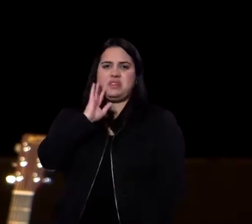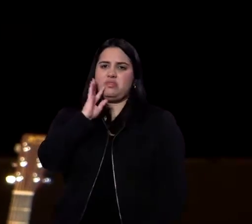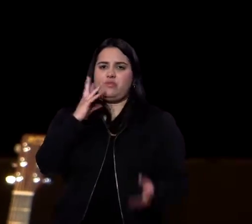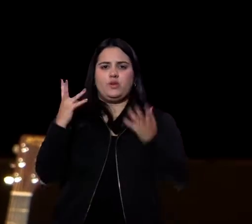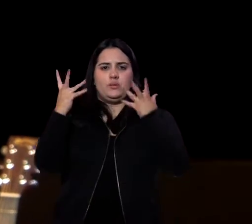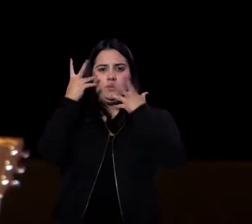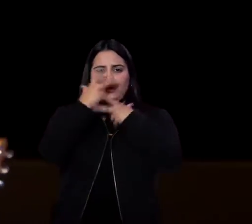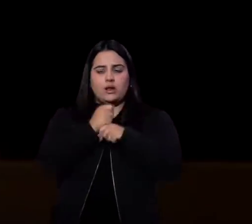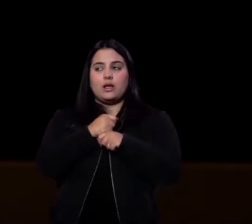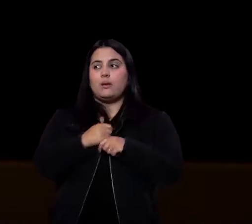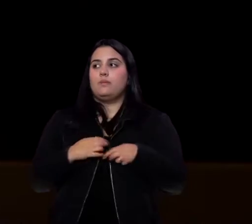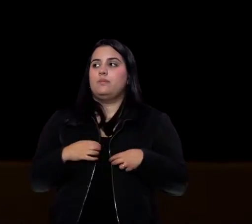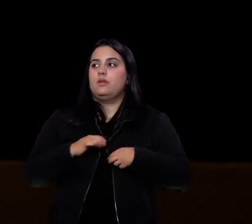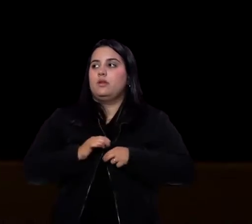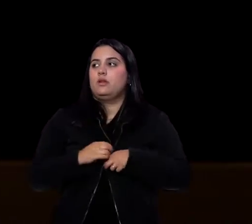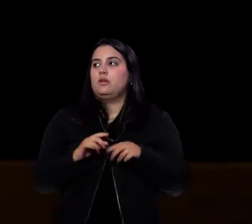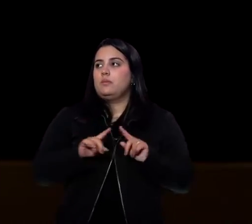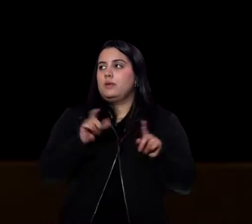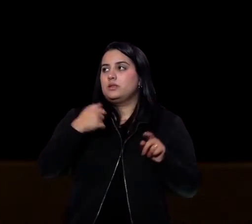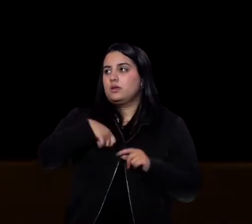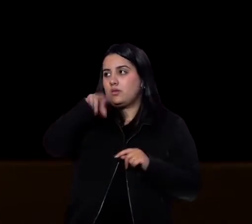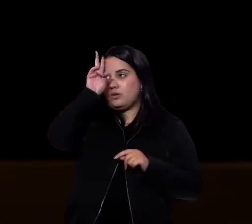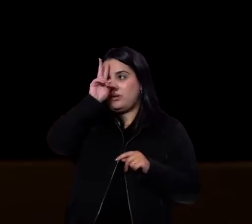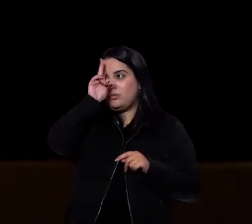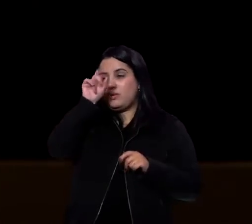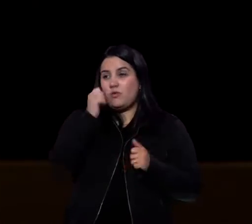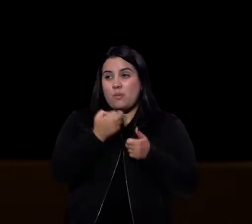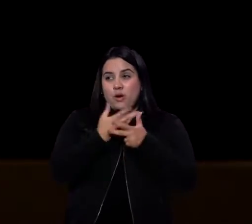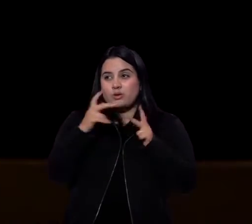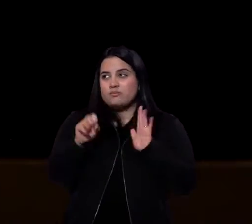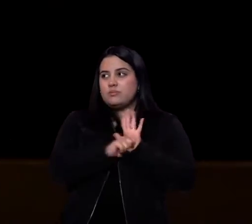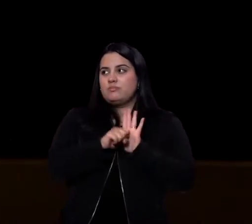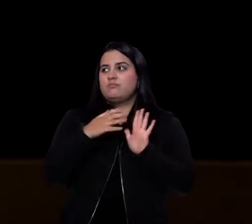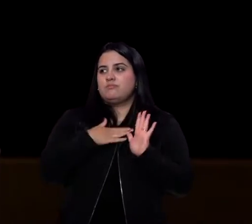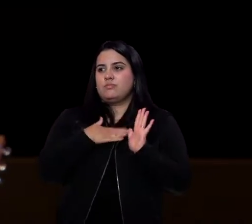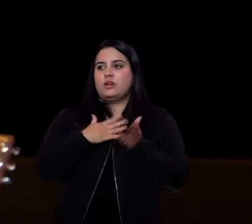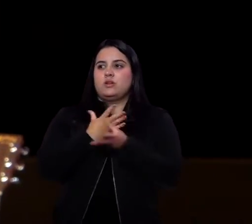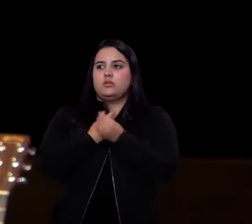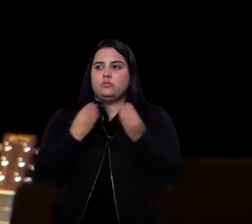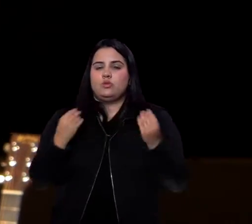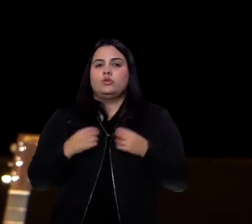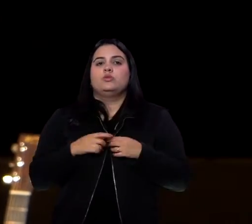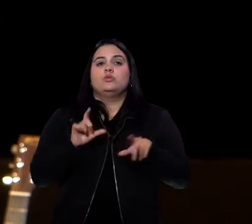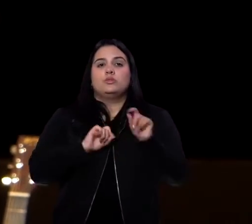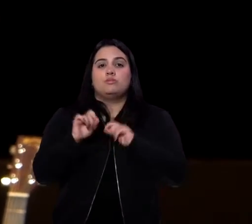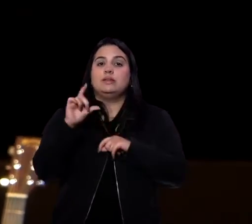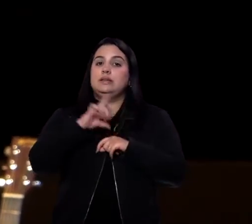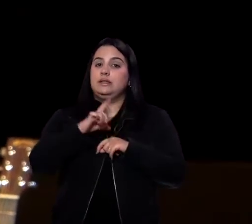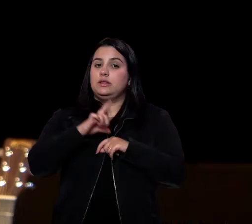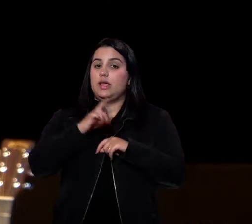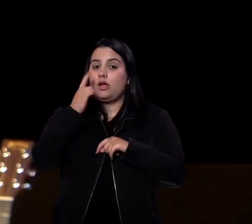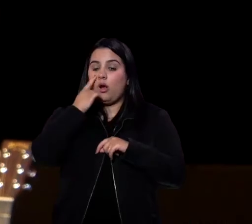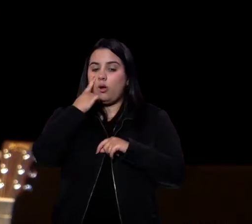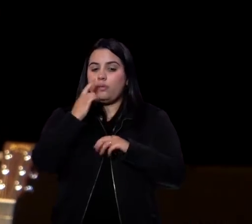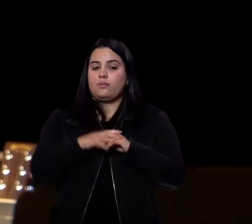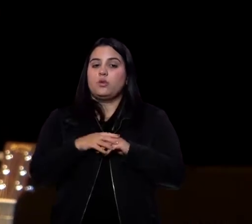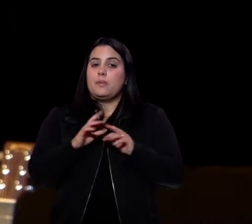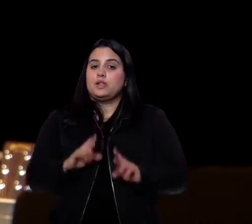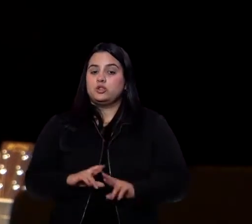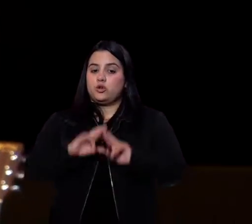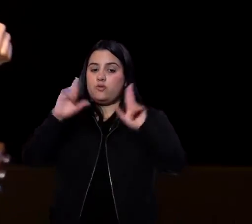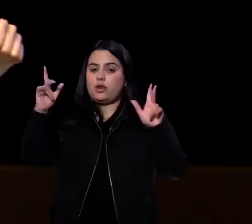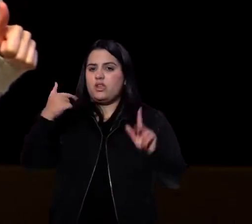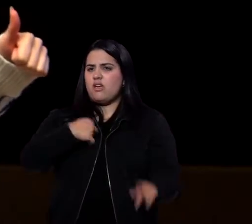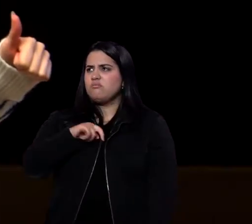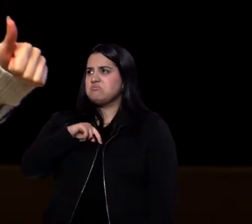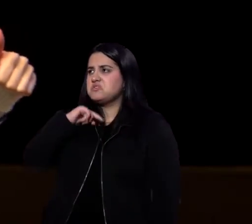Mas eu lembro de uma coisa, sério, teve uma coisa que ele me falou que me marcou bastante, sim. Que existe uma diferença entre a gente duvidar do